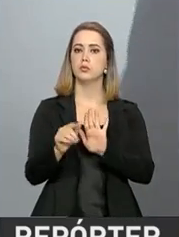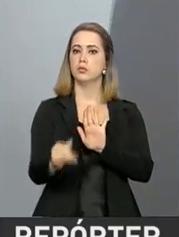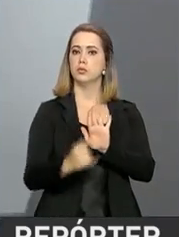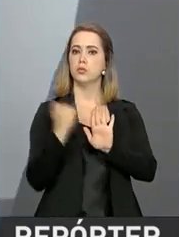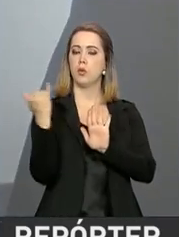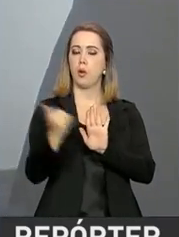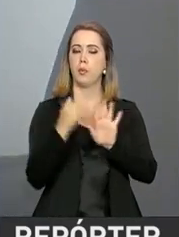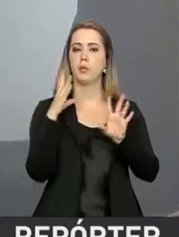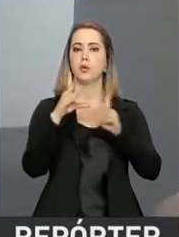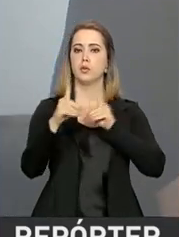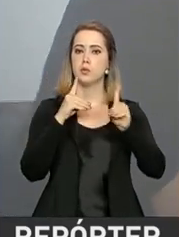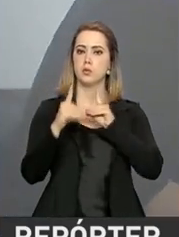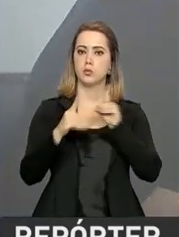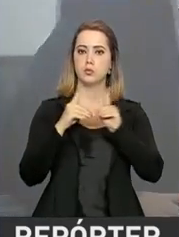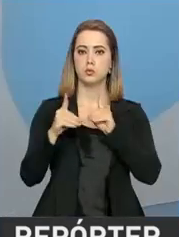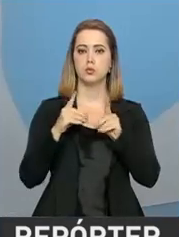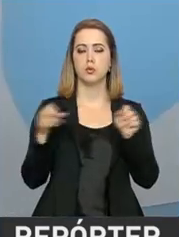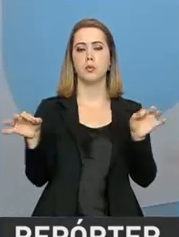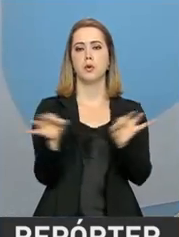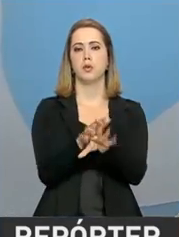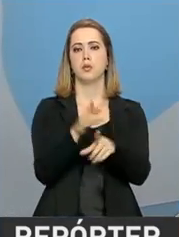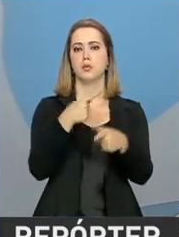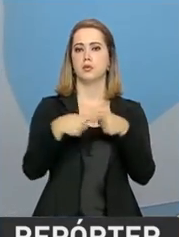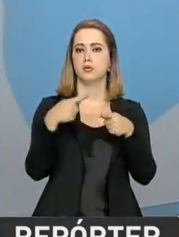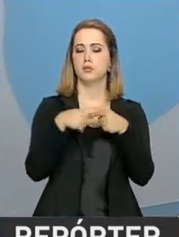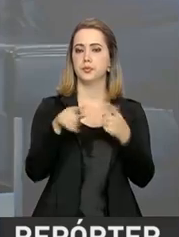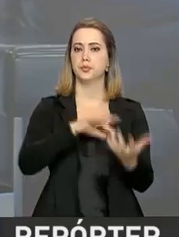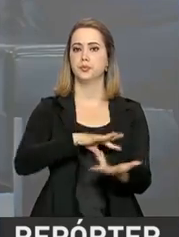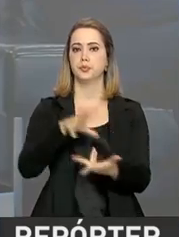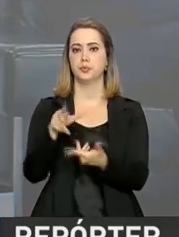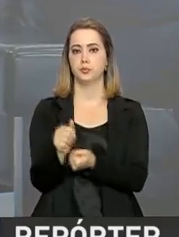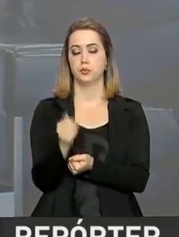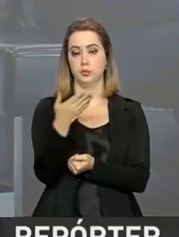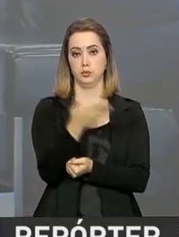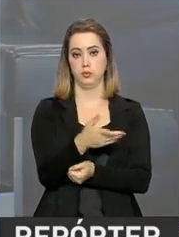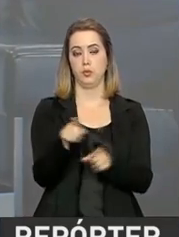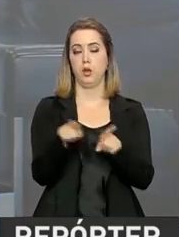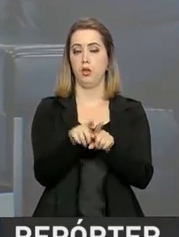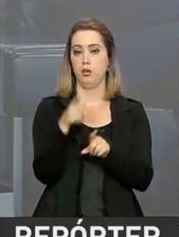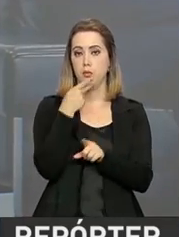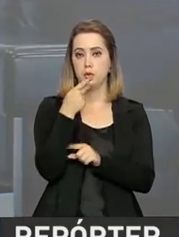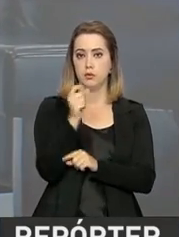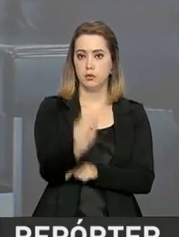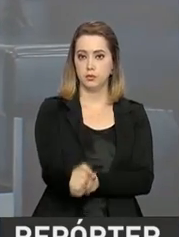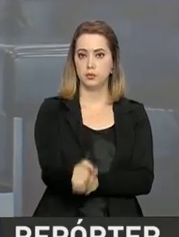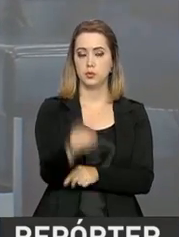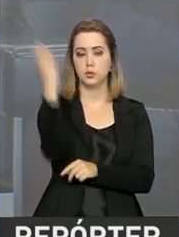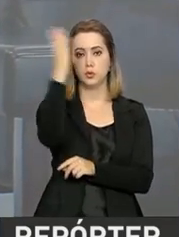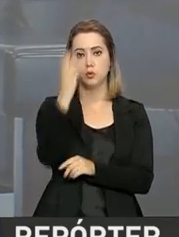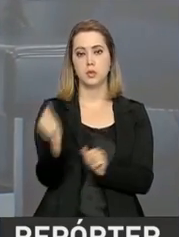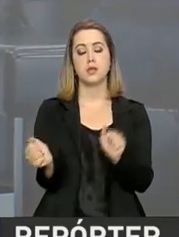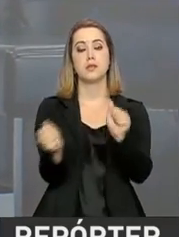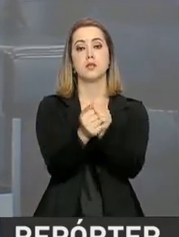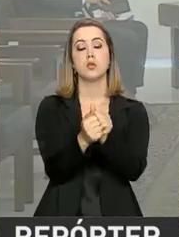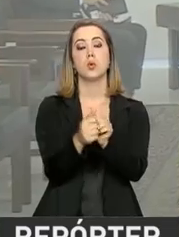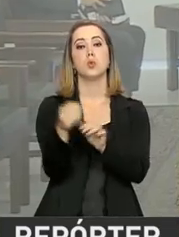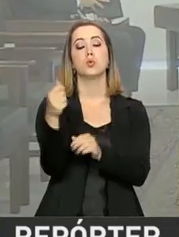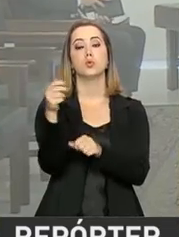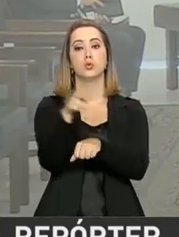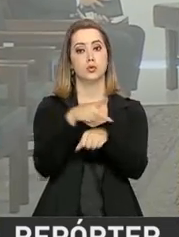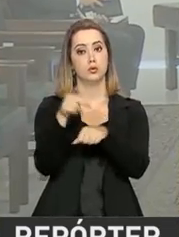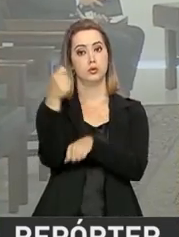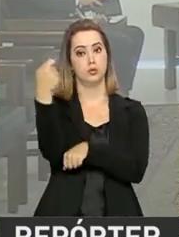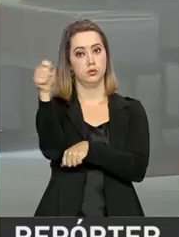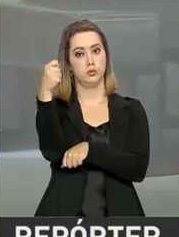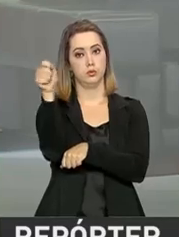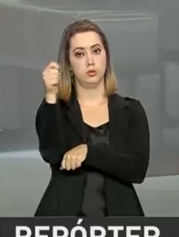do diálogo para a solução dos problemas globais Guterres disse também que Brasil a lado da Argentina